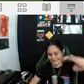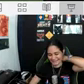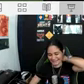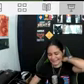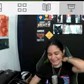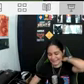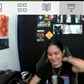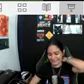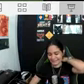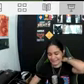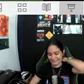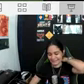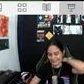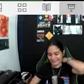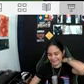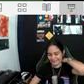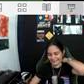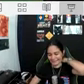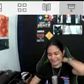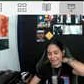né? Finalmente.